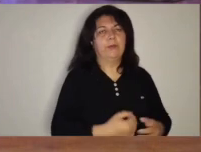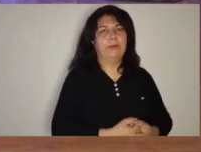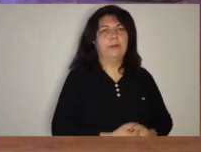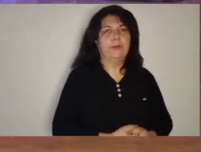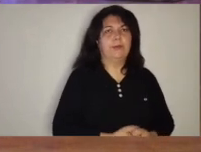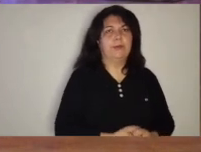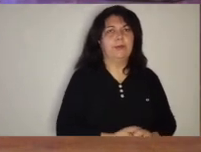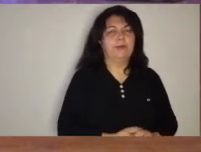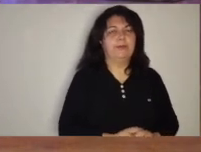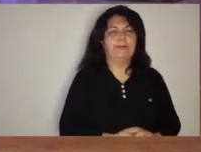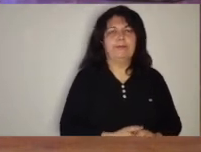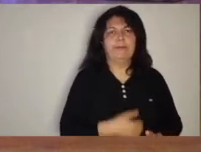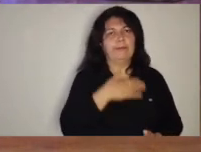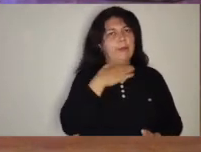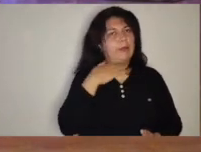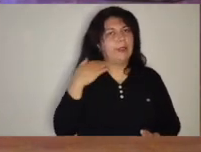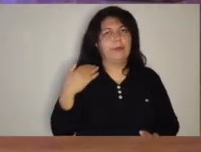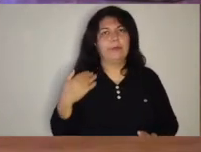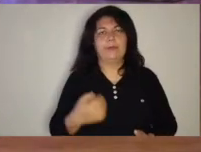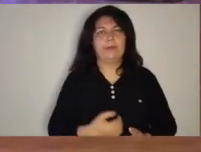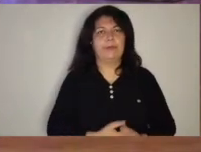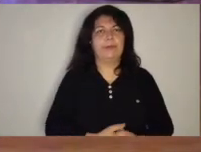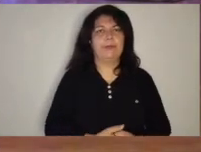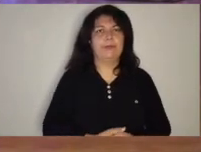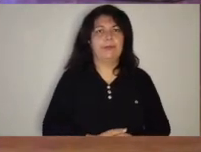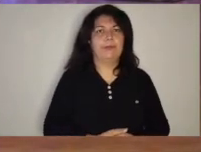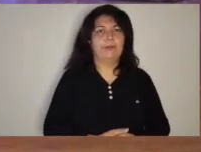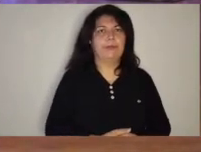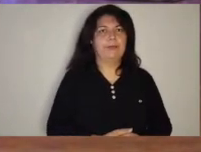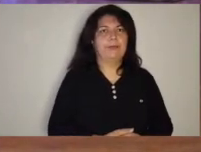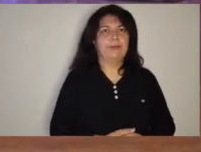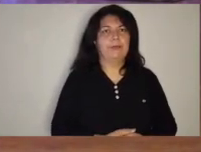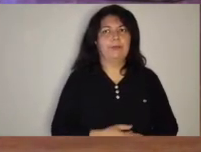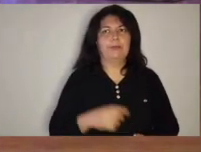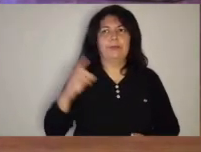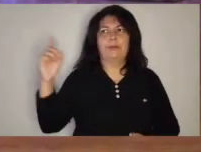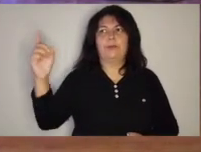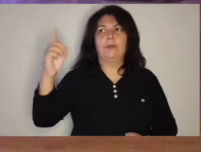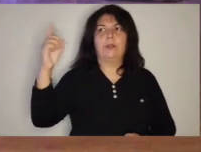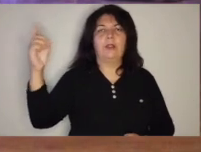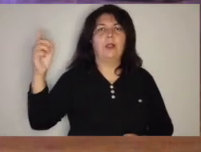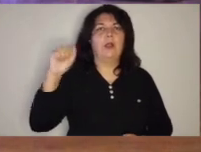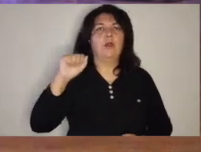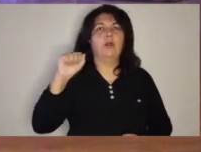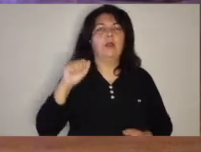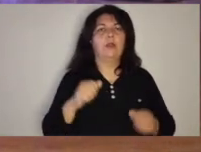para responsabilidade, colocou a mão e o que aconteceu? Morreu.